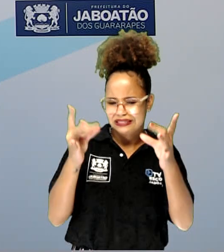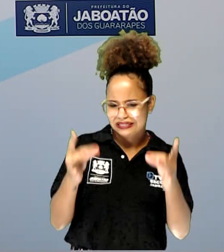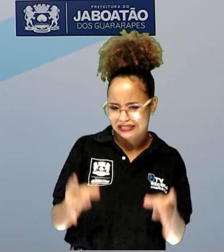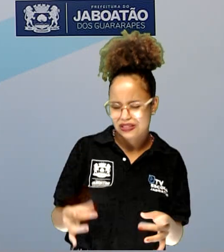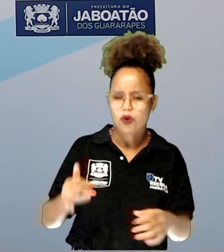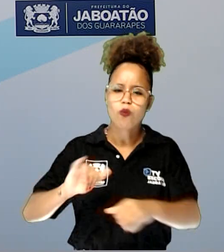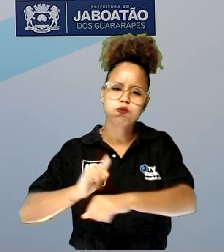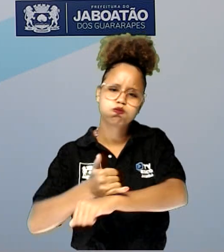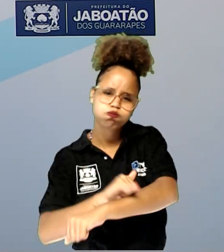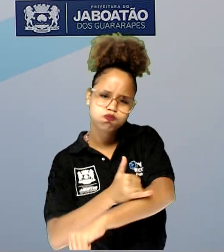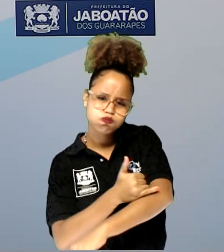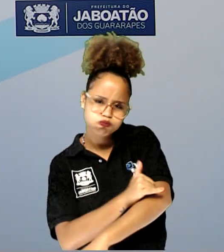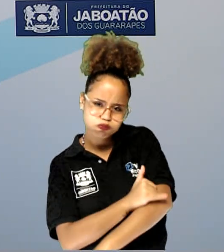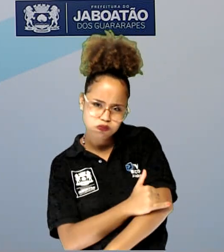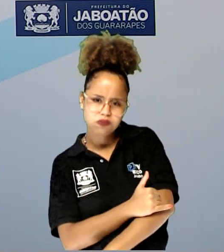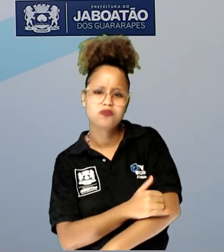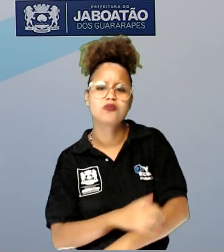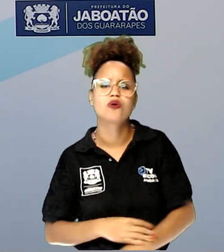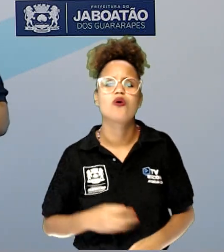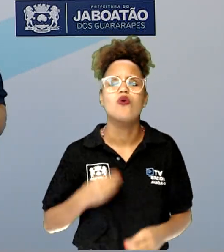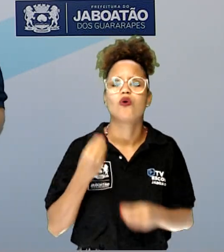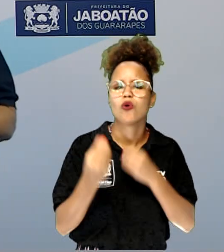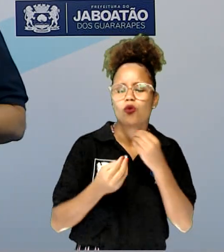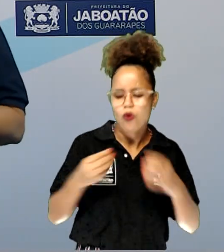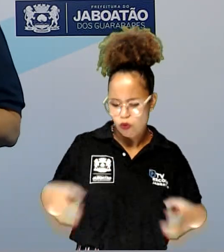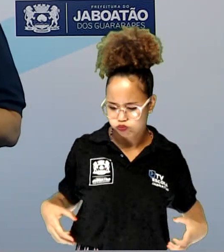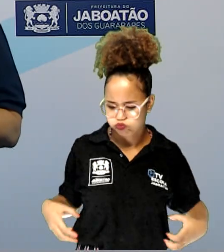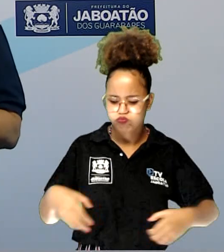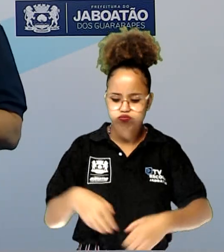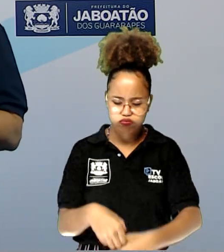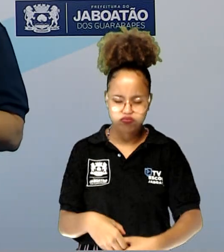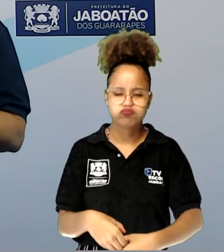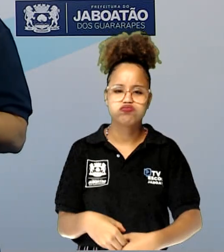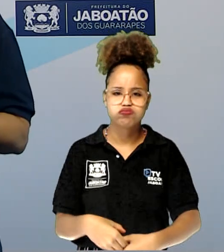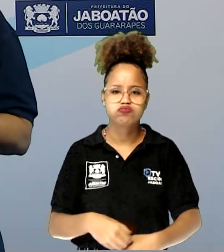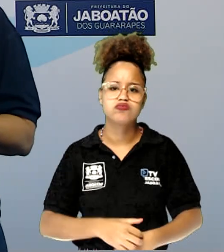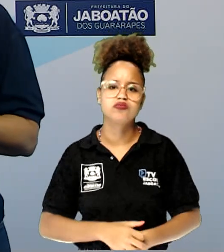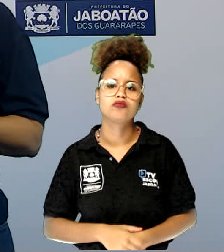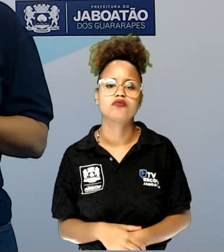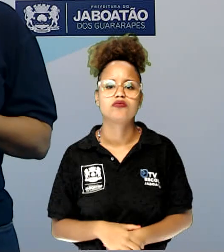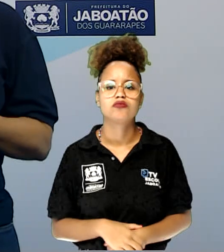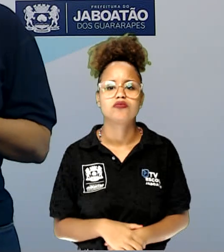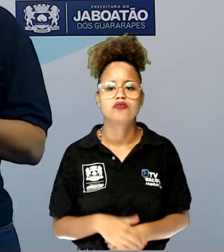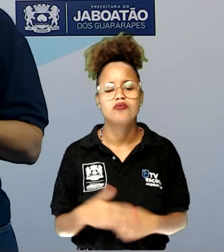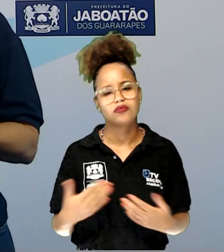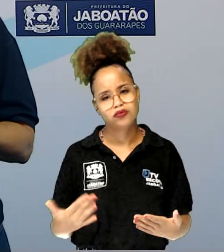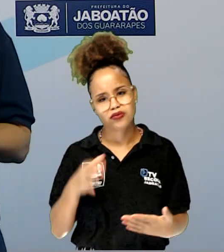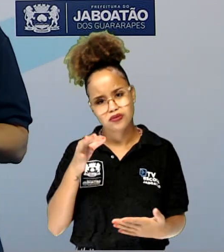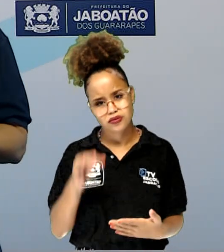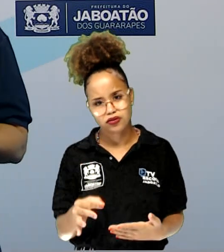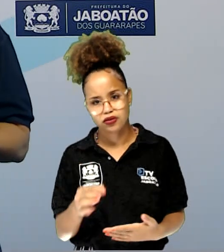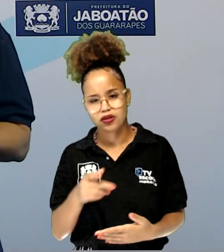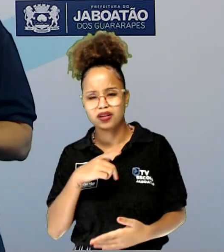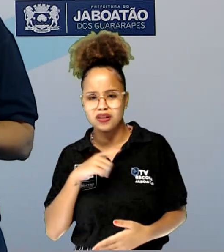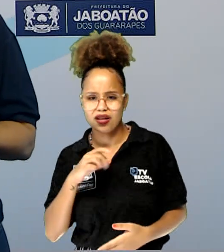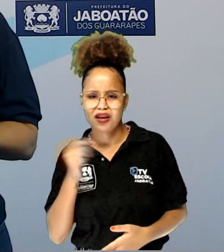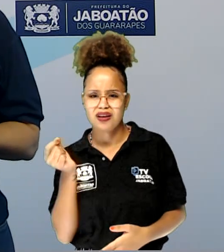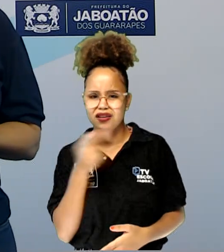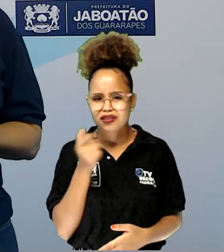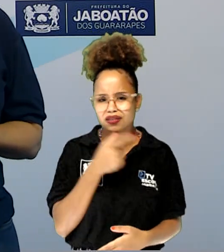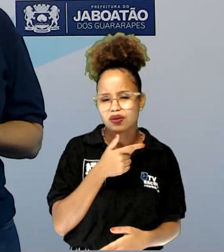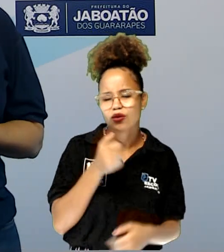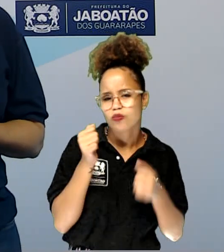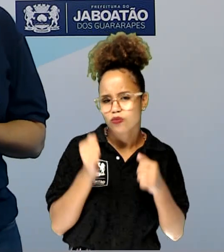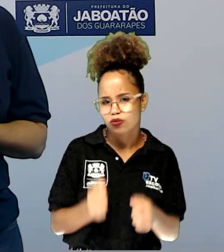dela gorda, falar a questão da maneira como colocou o cinto, de certa forma ironizando, pode